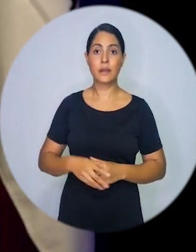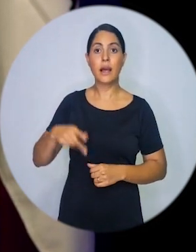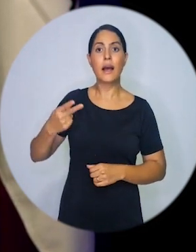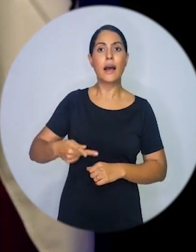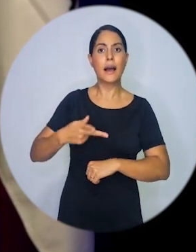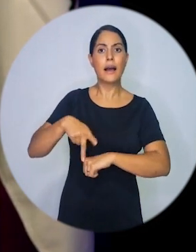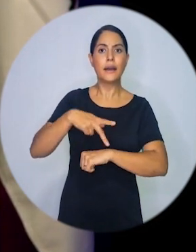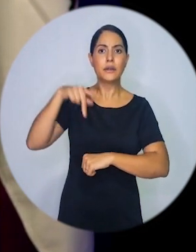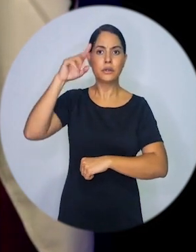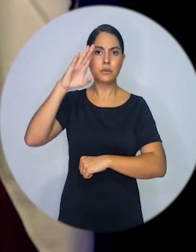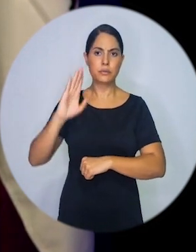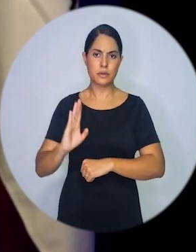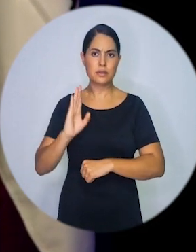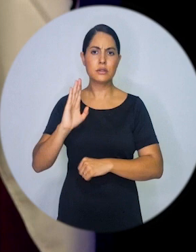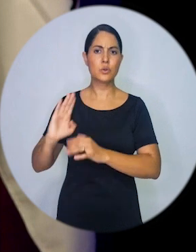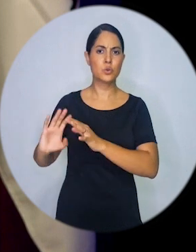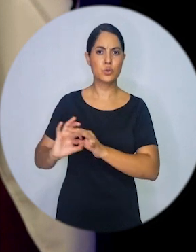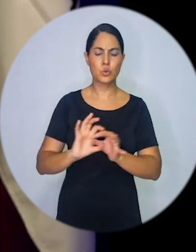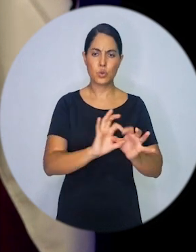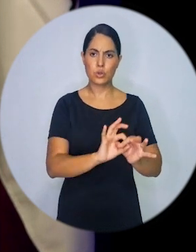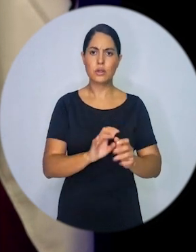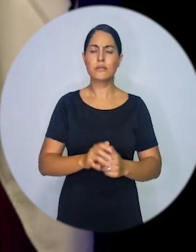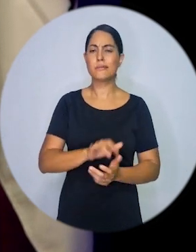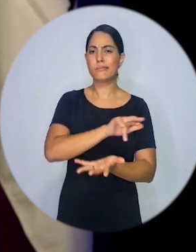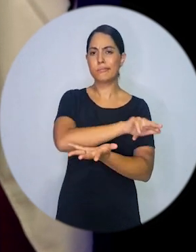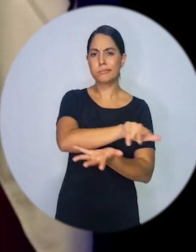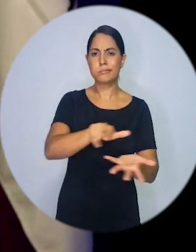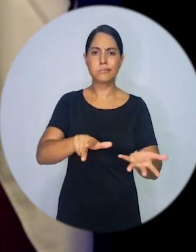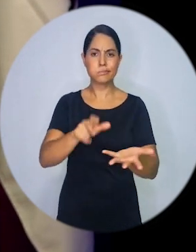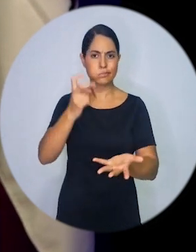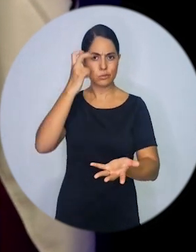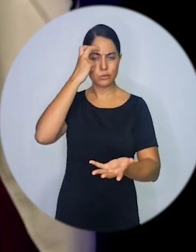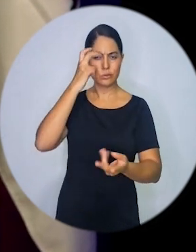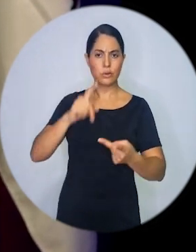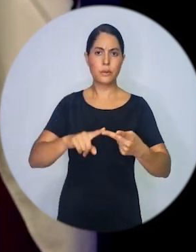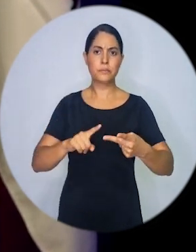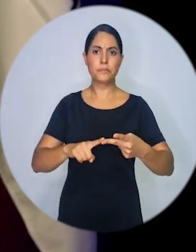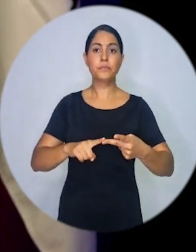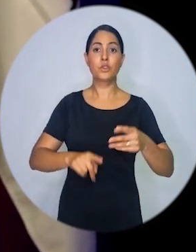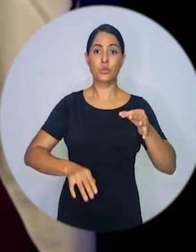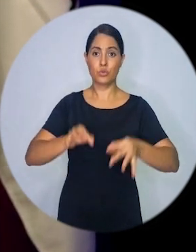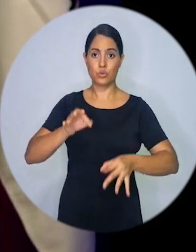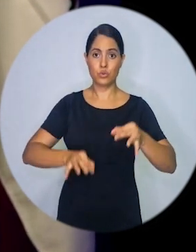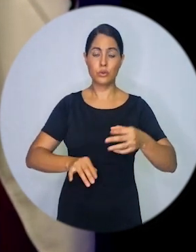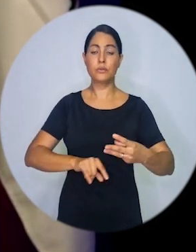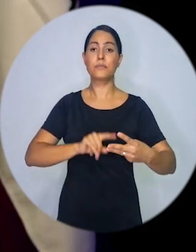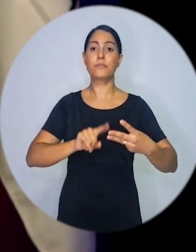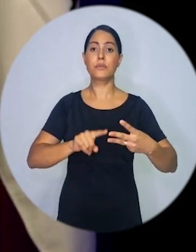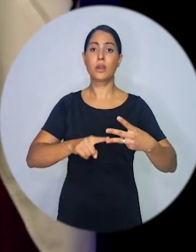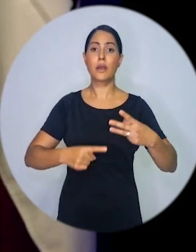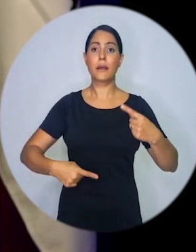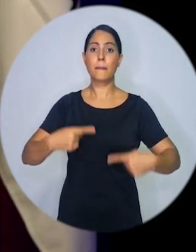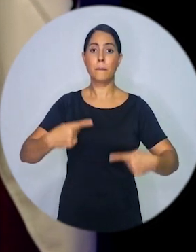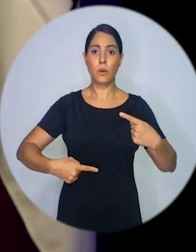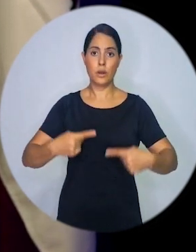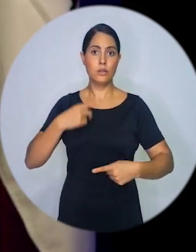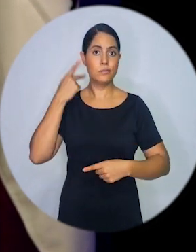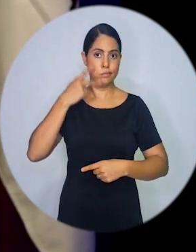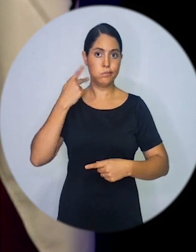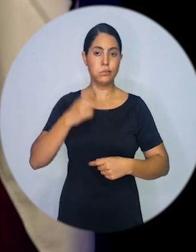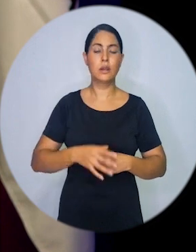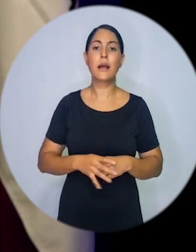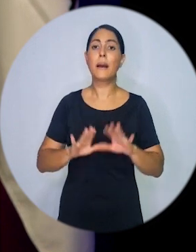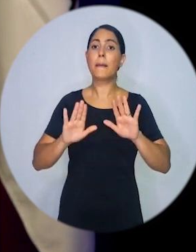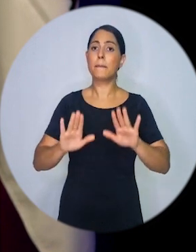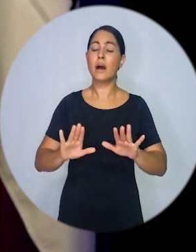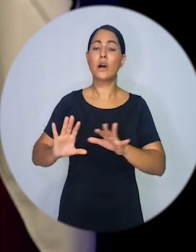muito semelhantes, a despeito das diferenças culturais, jurídicas e políticas. Estabilidade